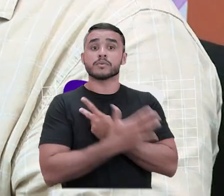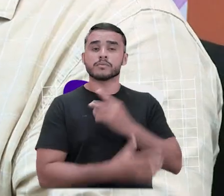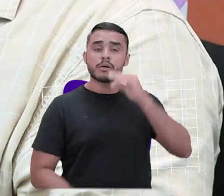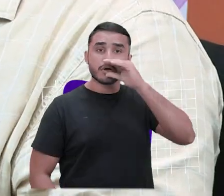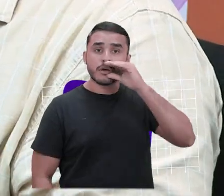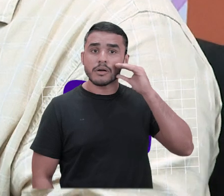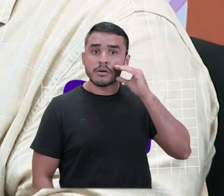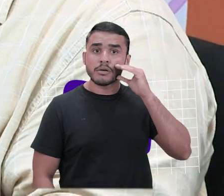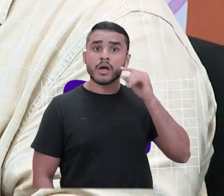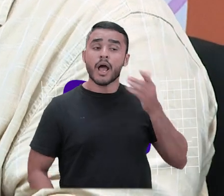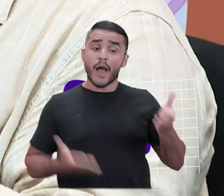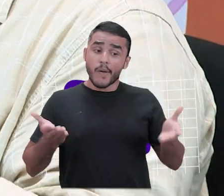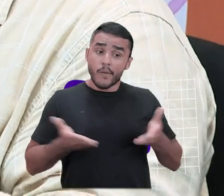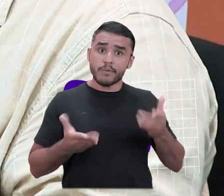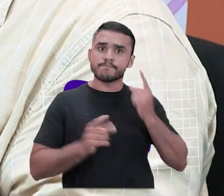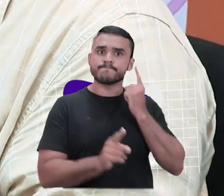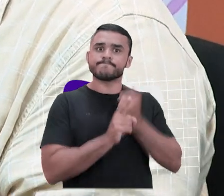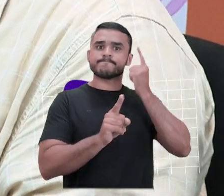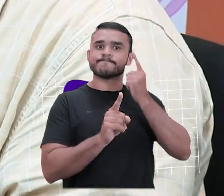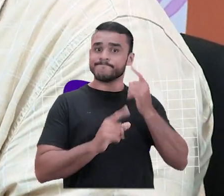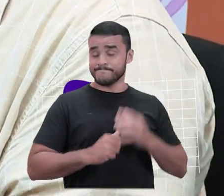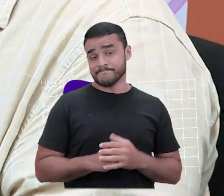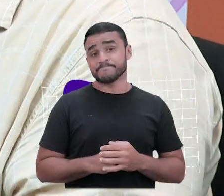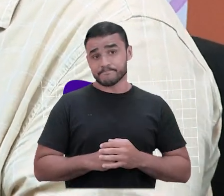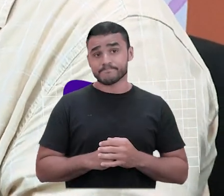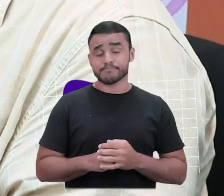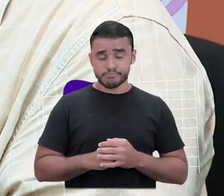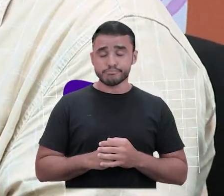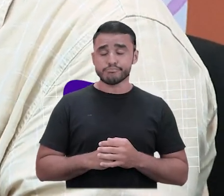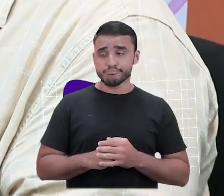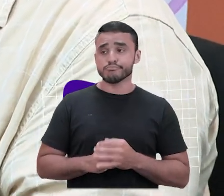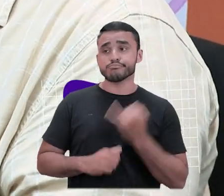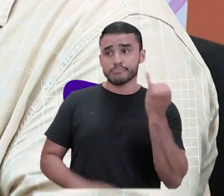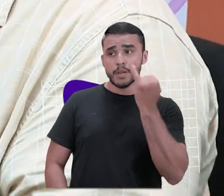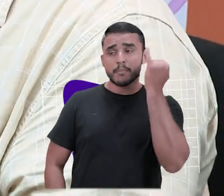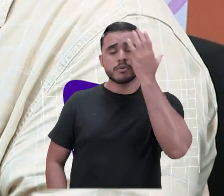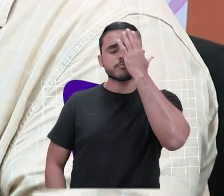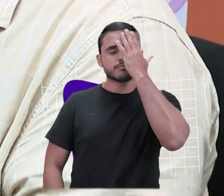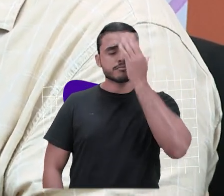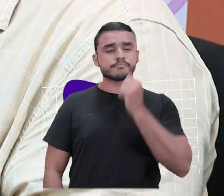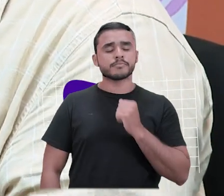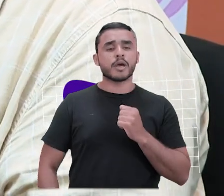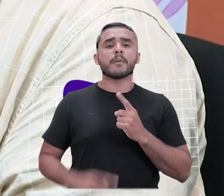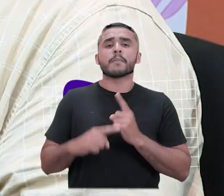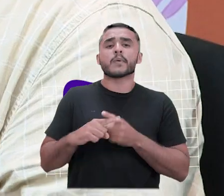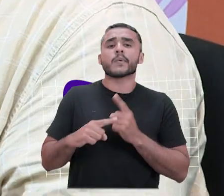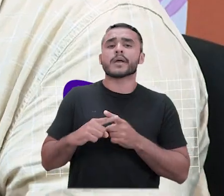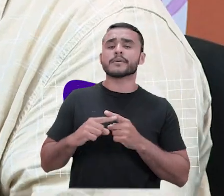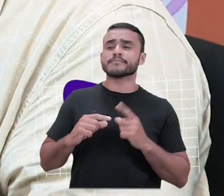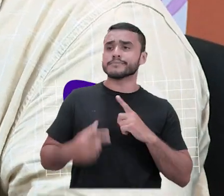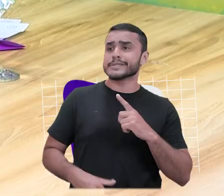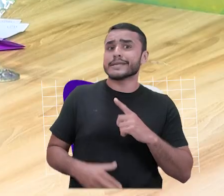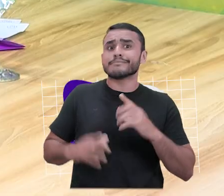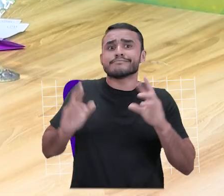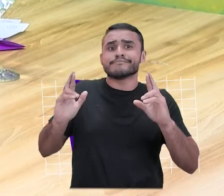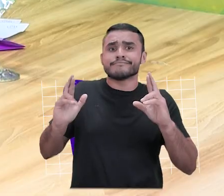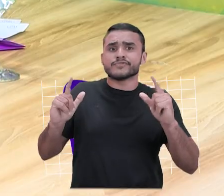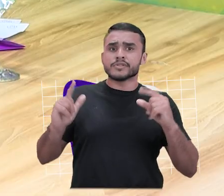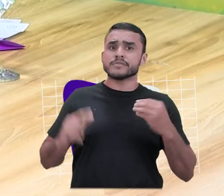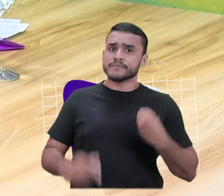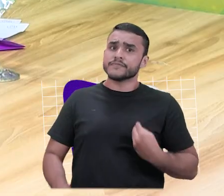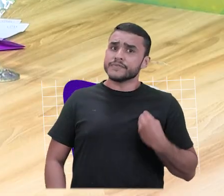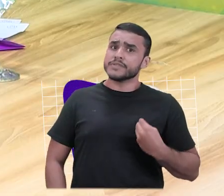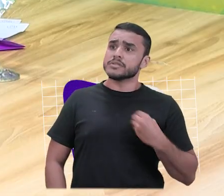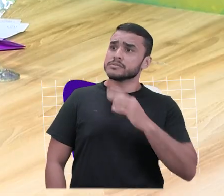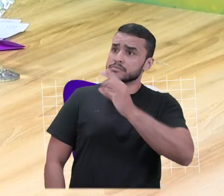assim. E aí eu até acho muito relevante você colocar isso, porque tem efeitos, né, na vida de uma